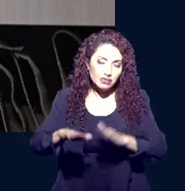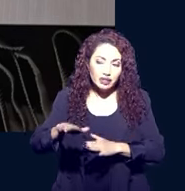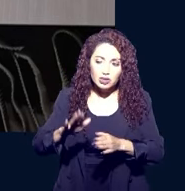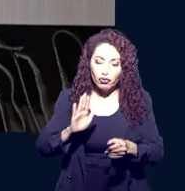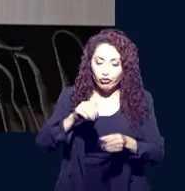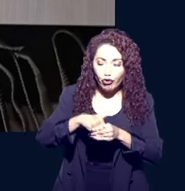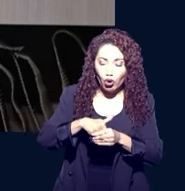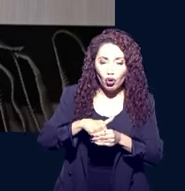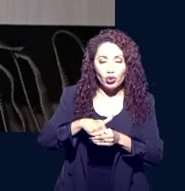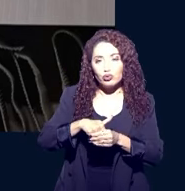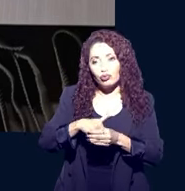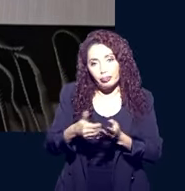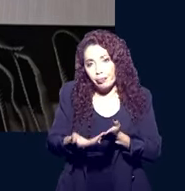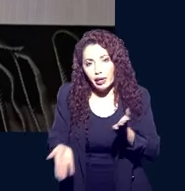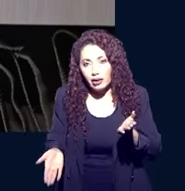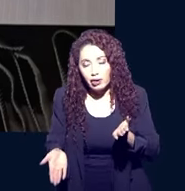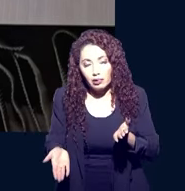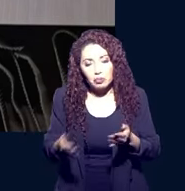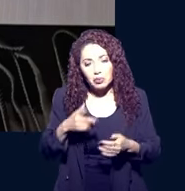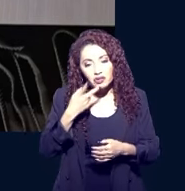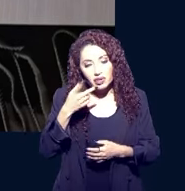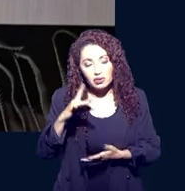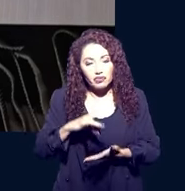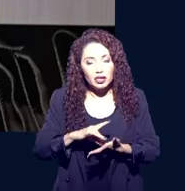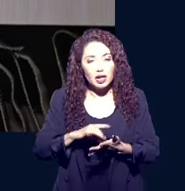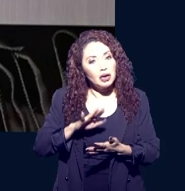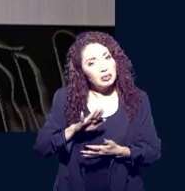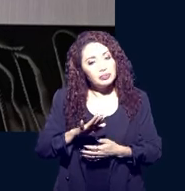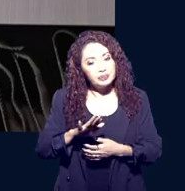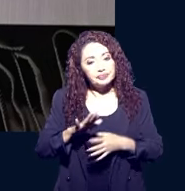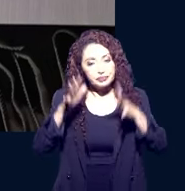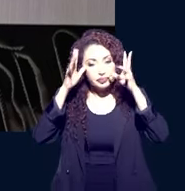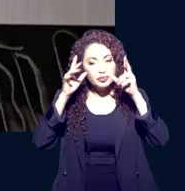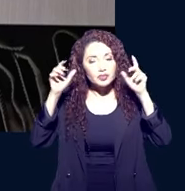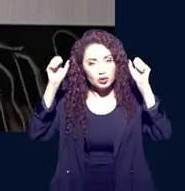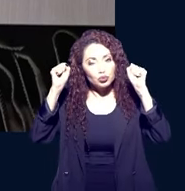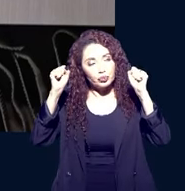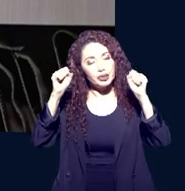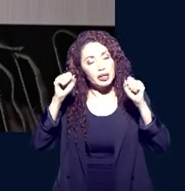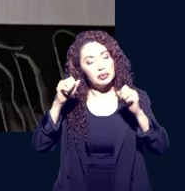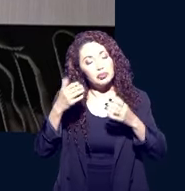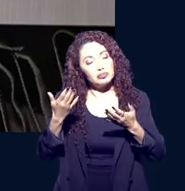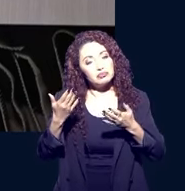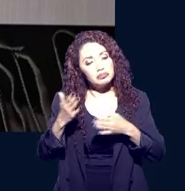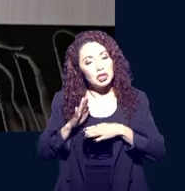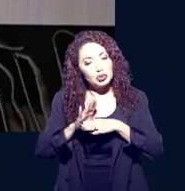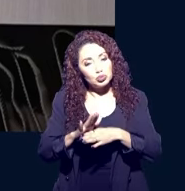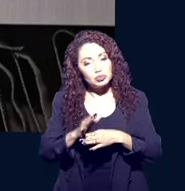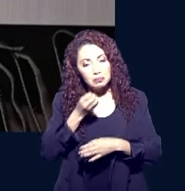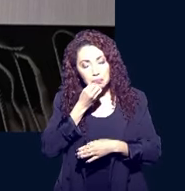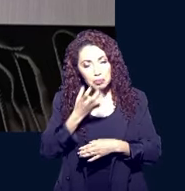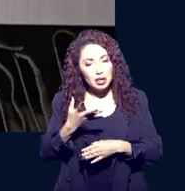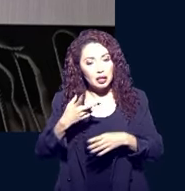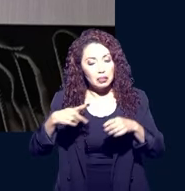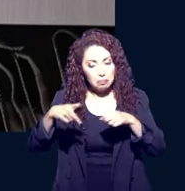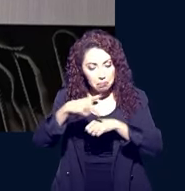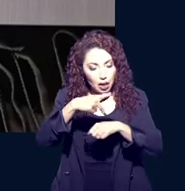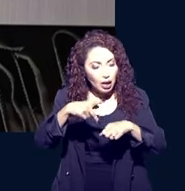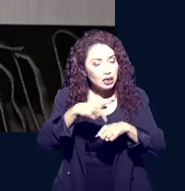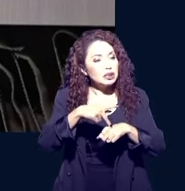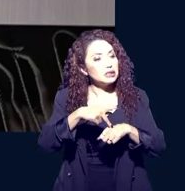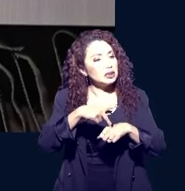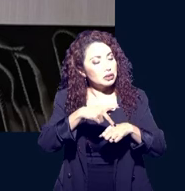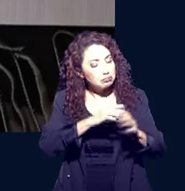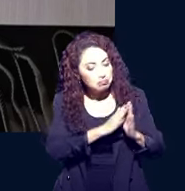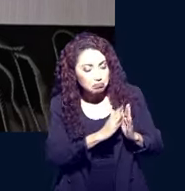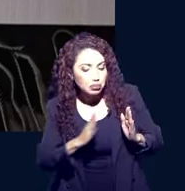mas honesto e sinceramente acho que o Supremo serve bem ao país serviu muito bem durante a pandemia e serviu